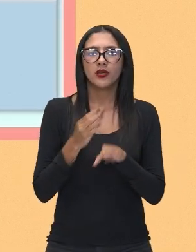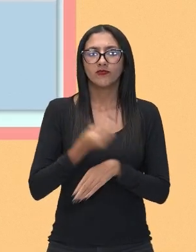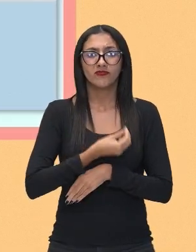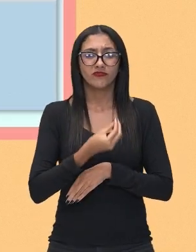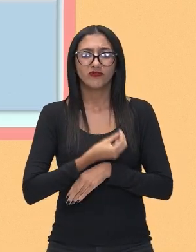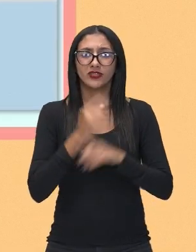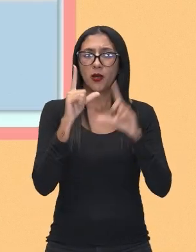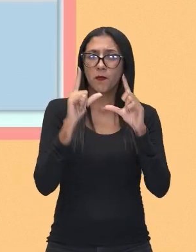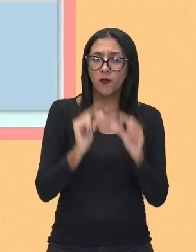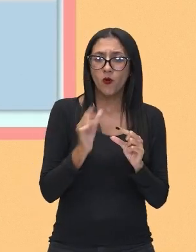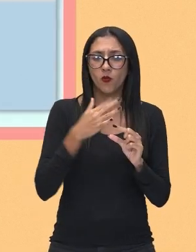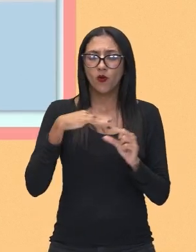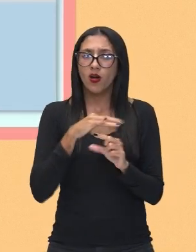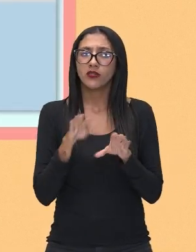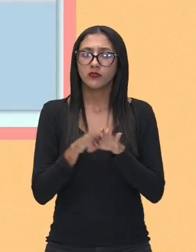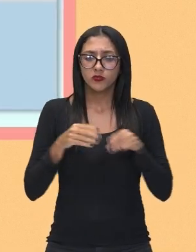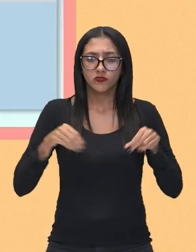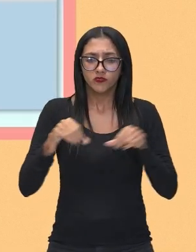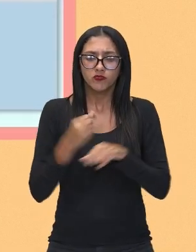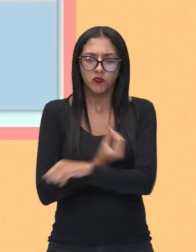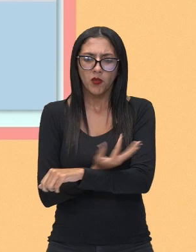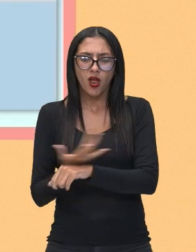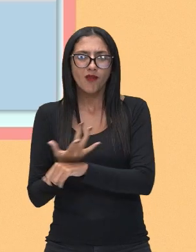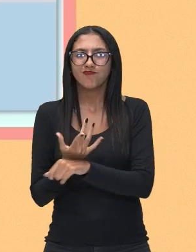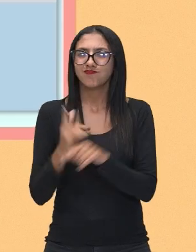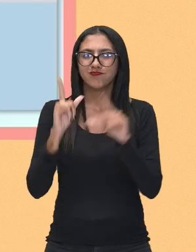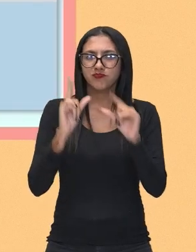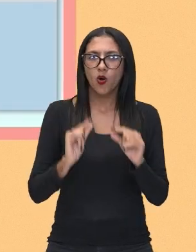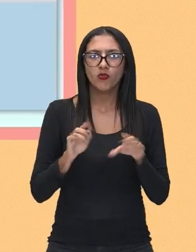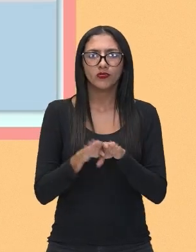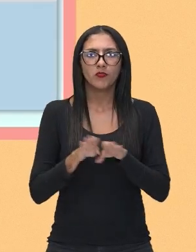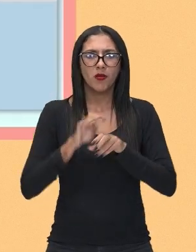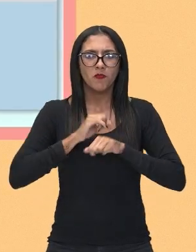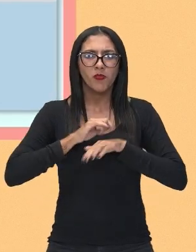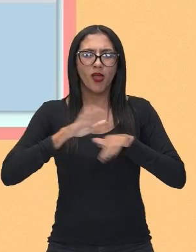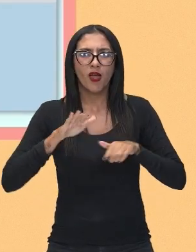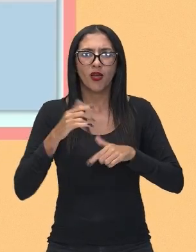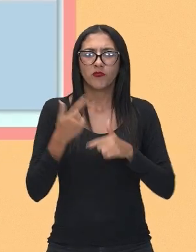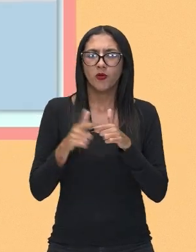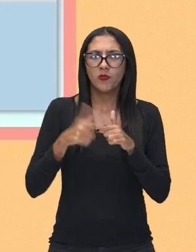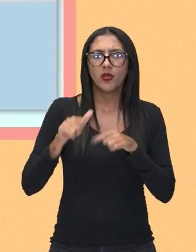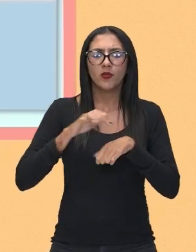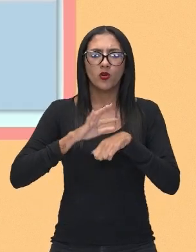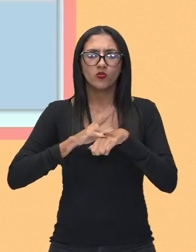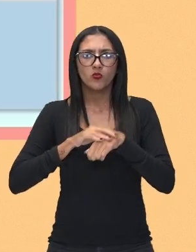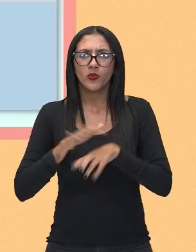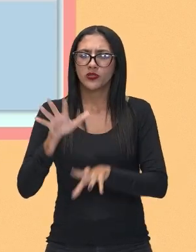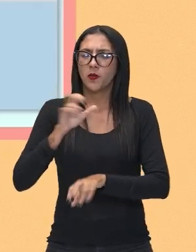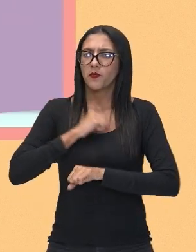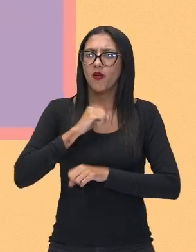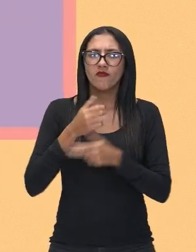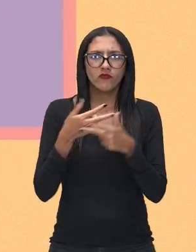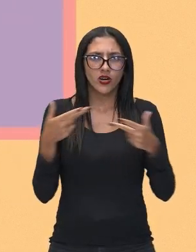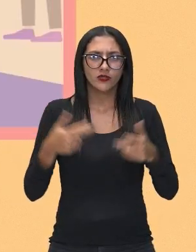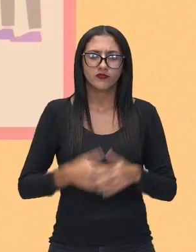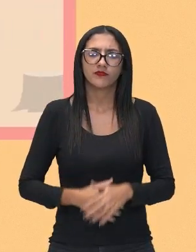áreas férteis para a agricultura, além da disseminação de doenças como a malária, esquistossomose e febre